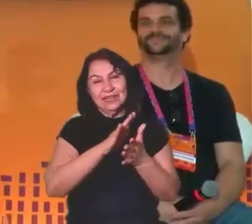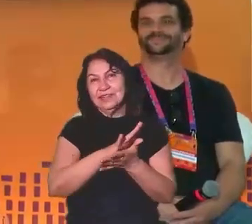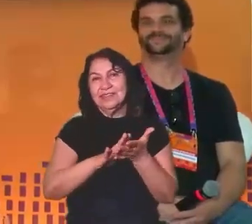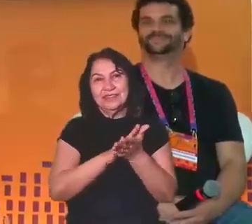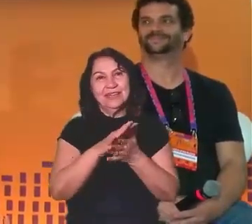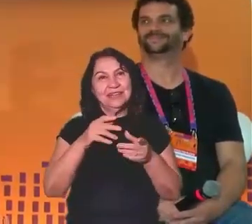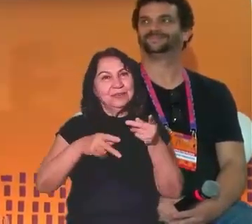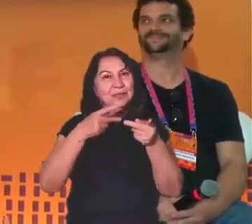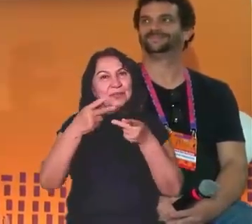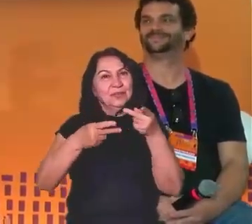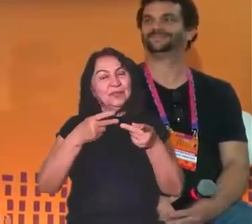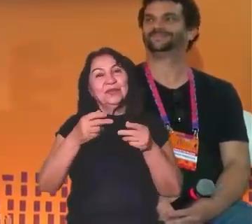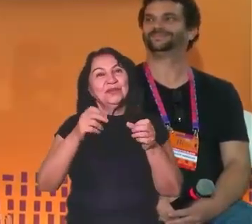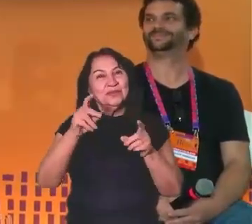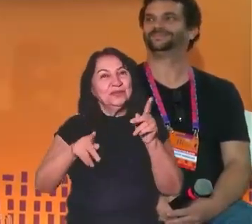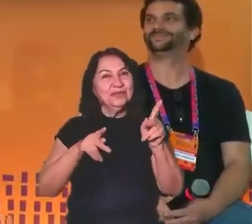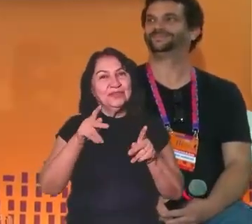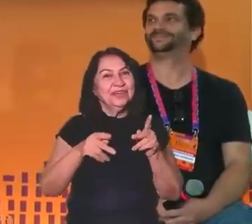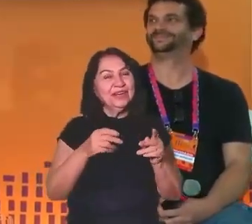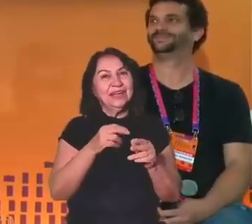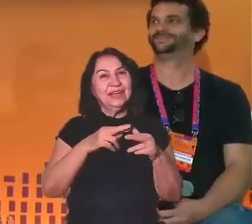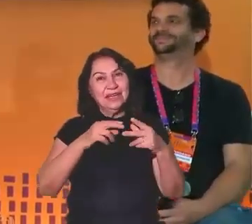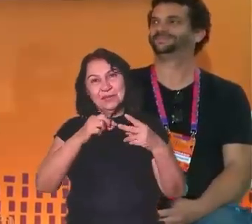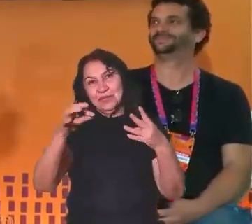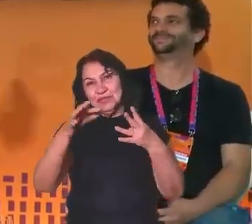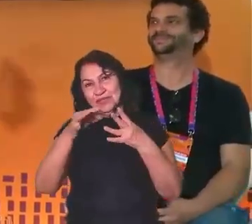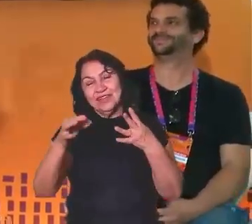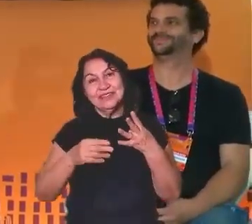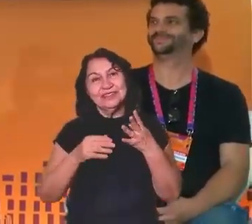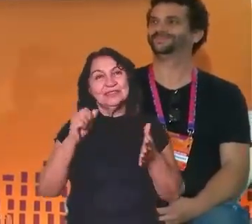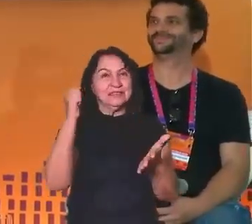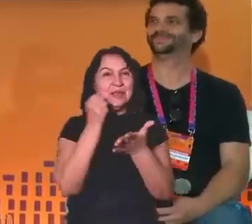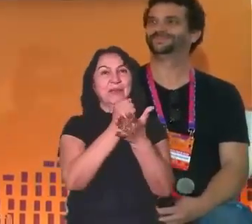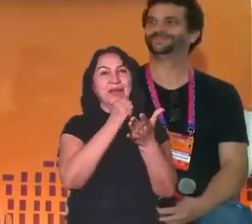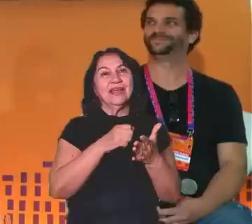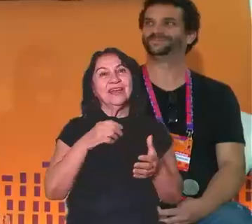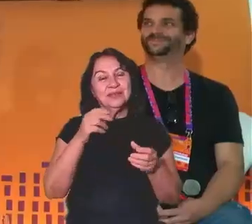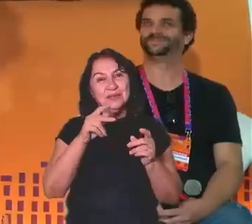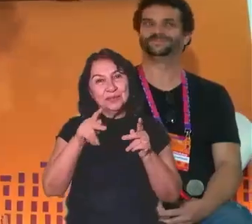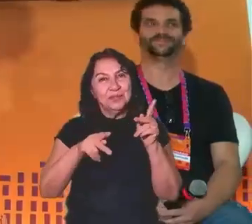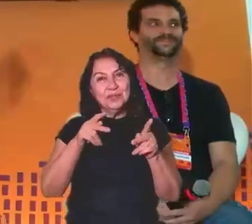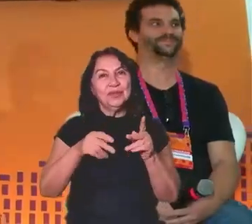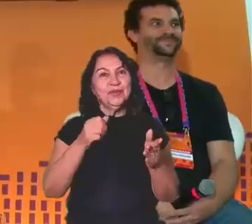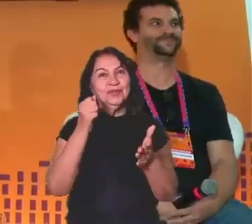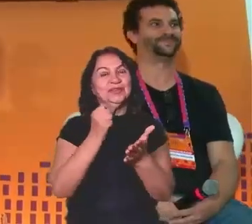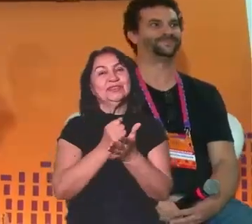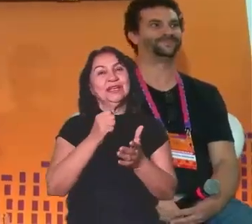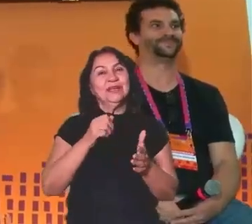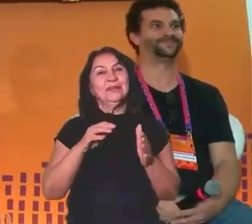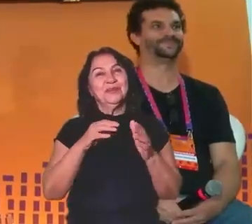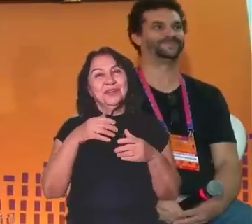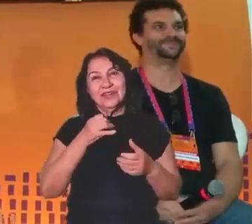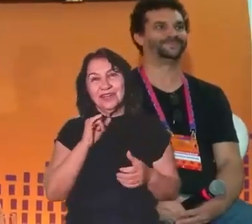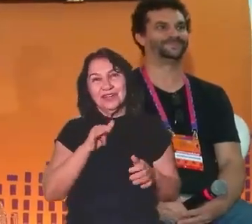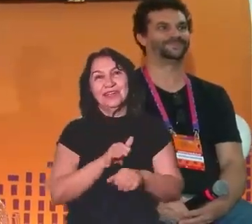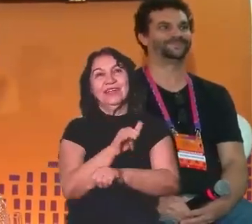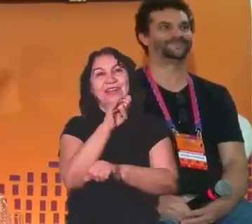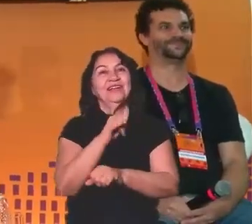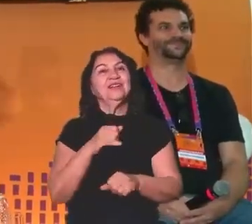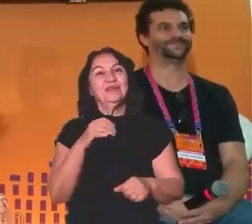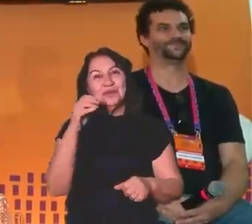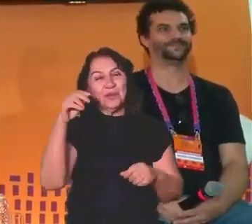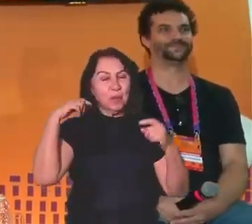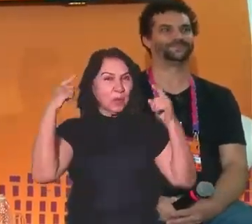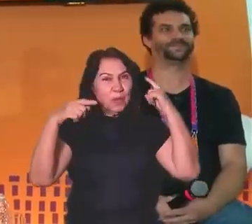falar lá pro povo que eu tô fazendo meu verso e fique registrado. E se eu falar do povo, eu sei que o povo tá sempre sendo enganado. Eu, louco com